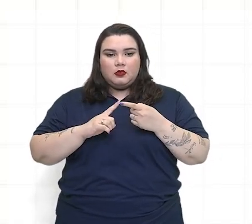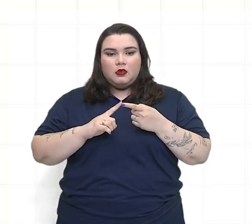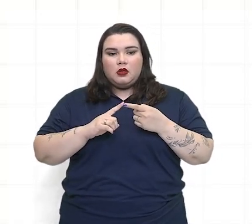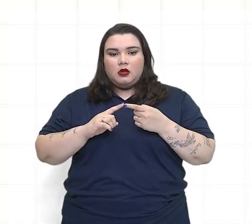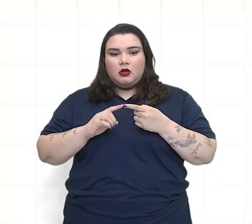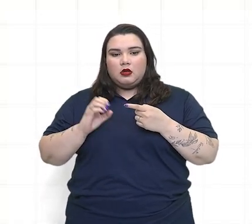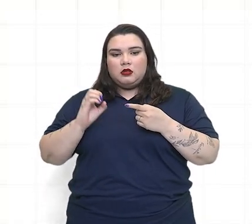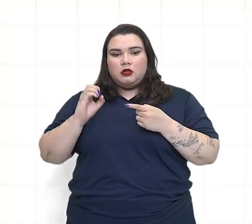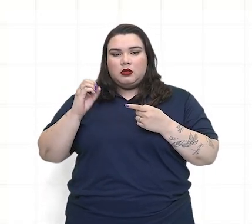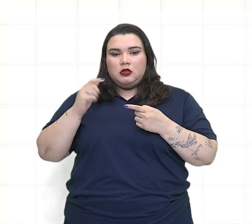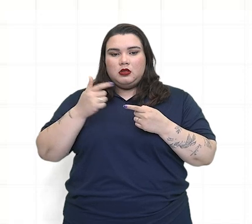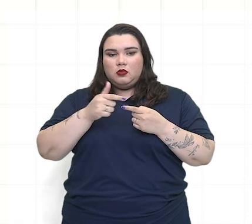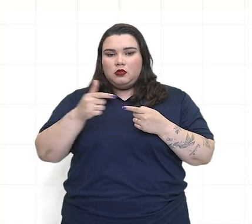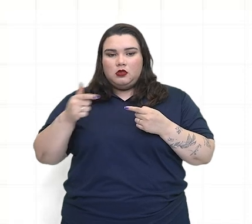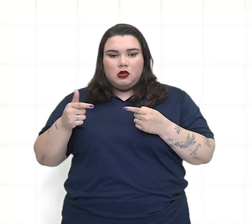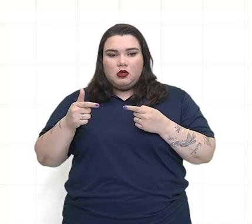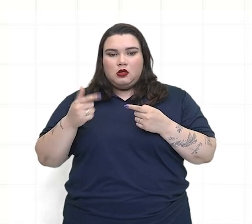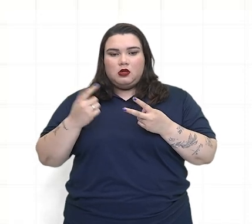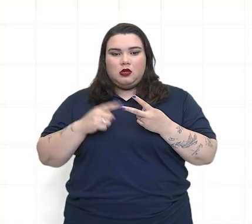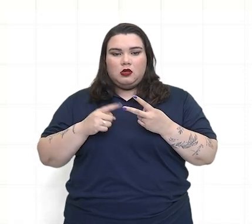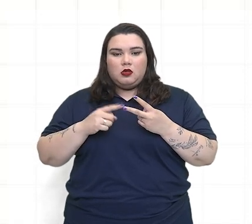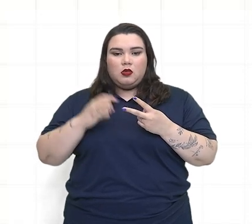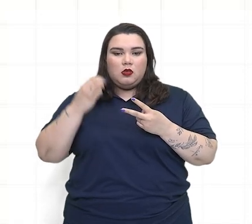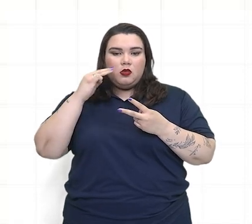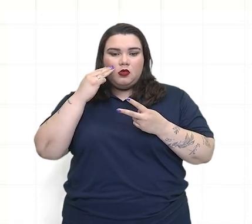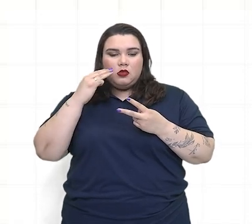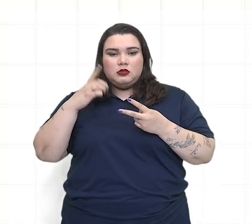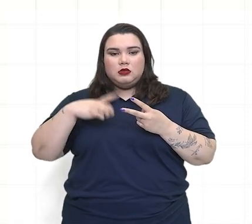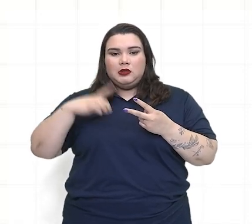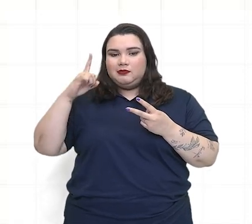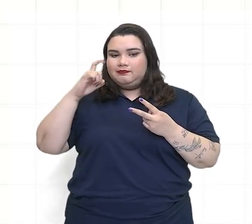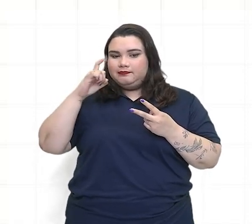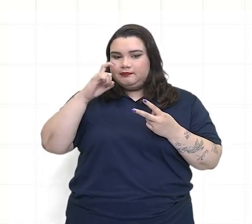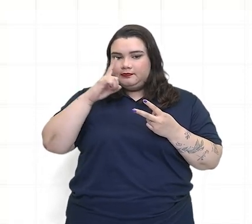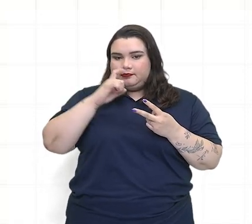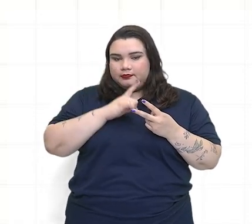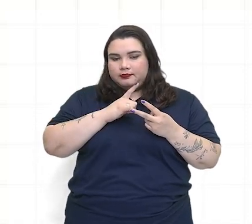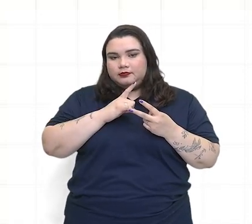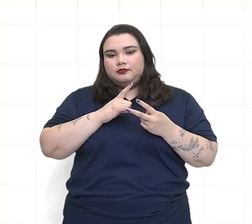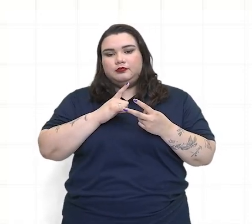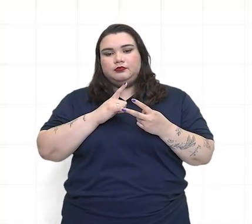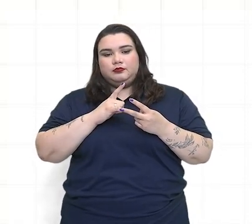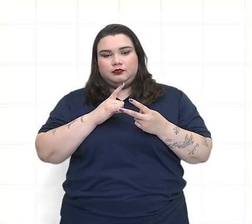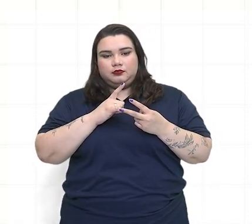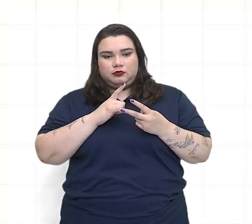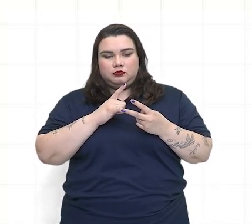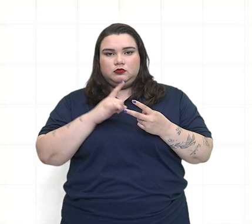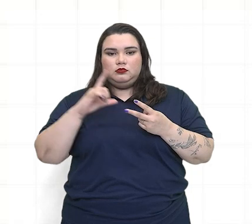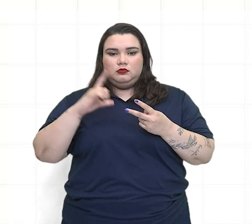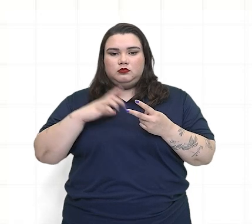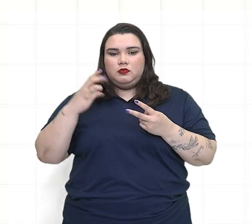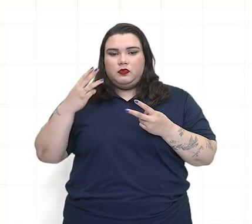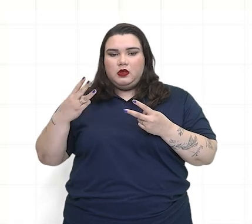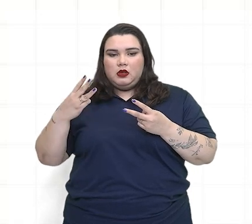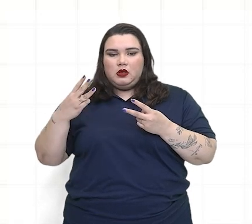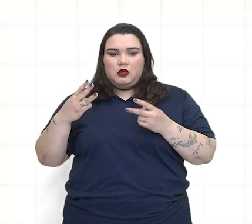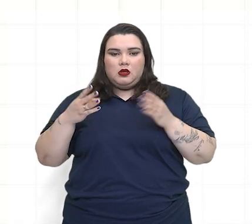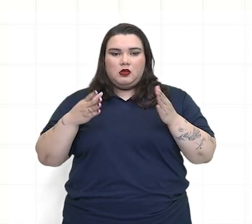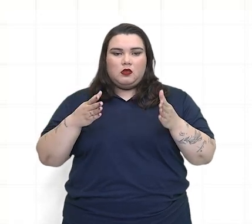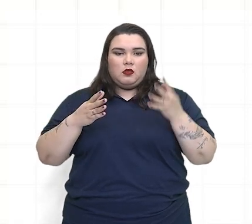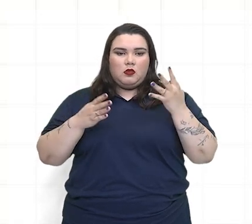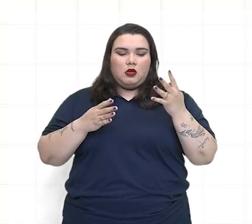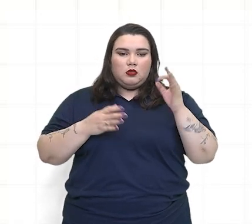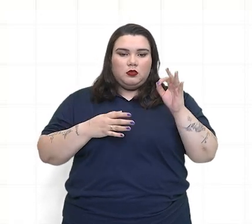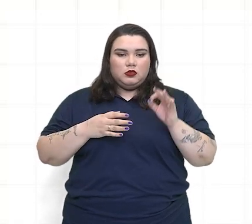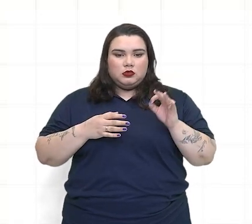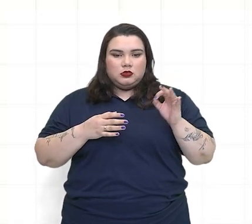0%. O que diz o rosa? Grande dificuldade, ó, está entre 3% e 4%,